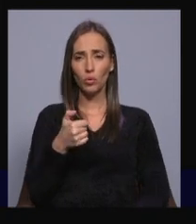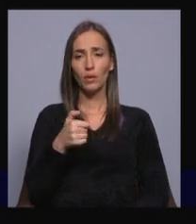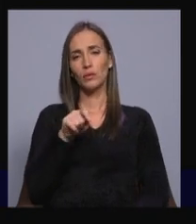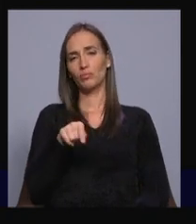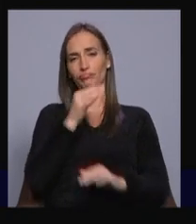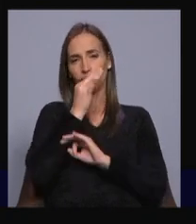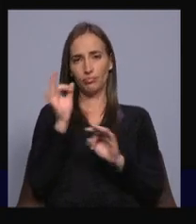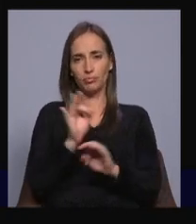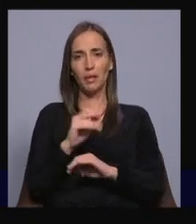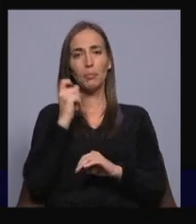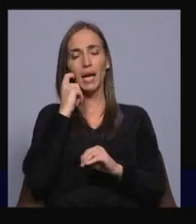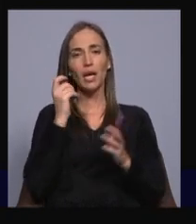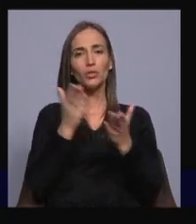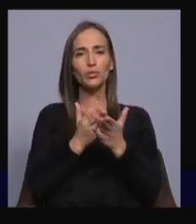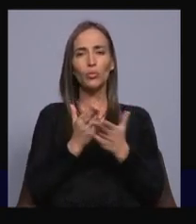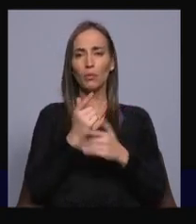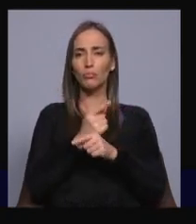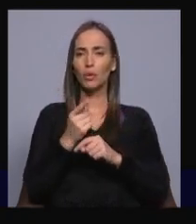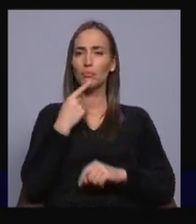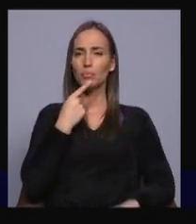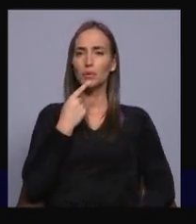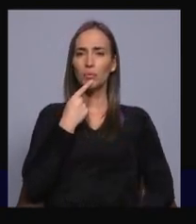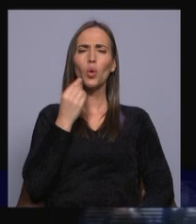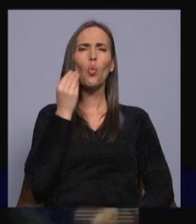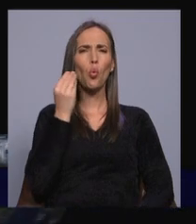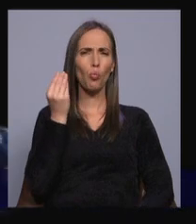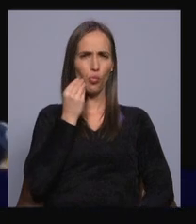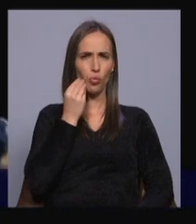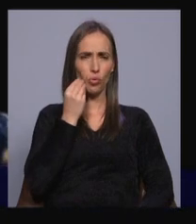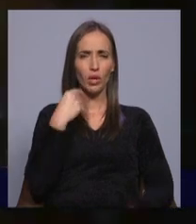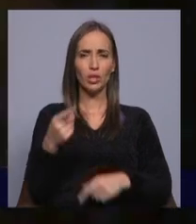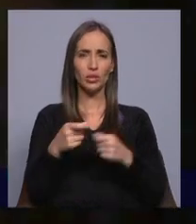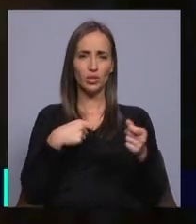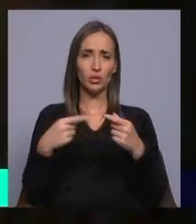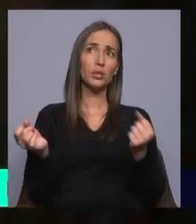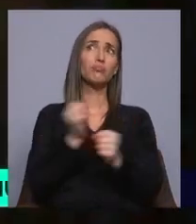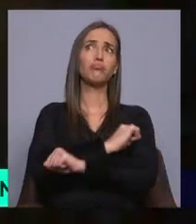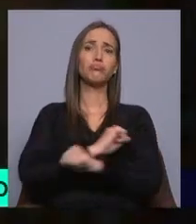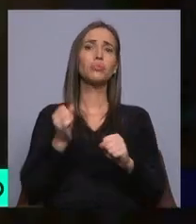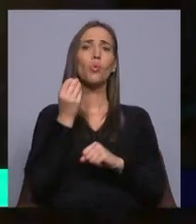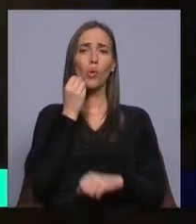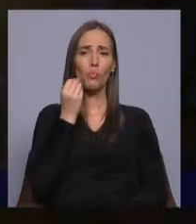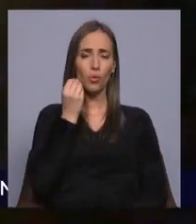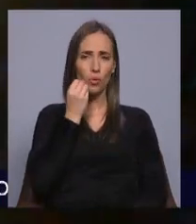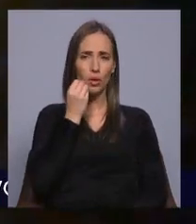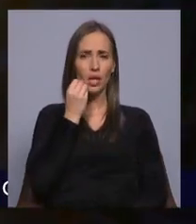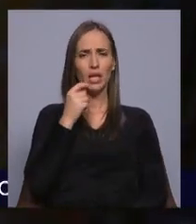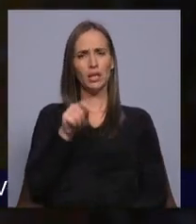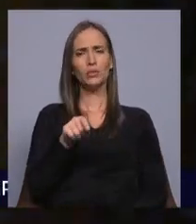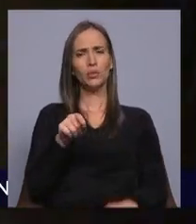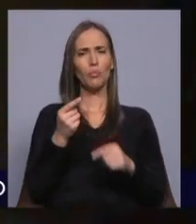fabuloso para os astrónomos, porque perceber como é que explodiram as primeiras estrelas do universo, algumas das primeiras estrelas do universo, é algo que